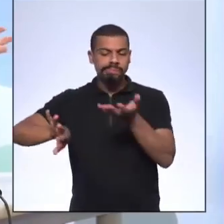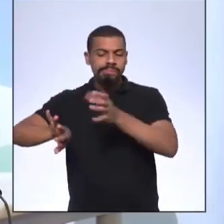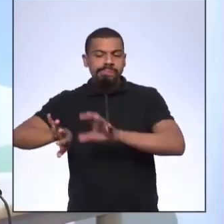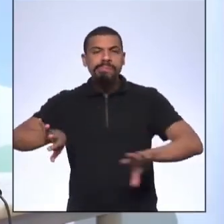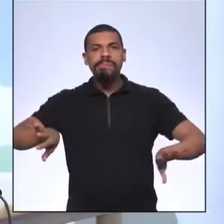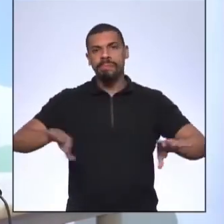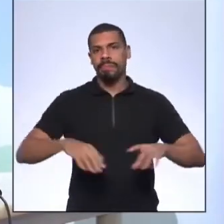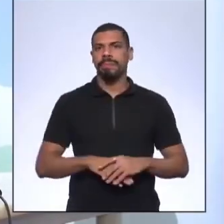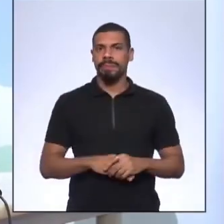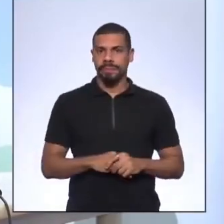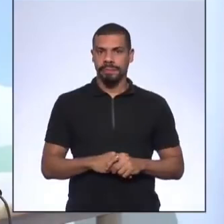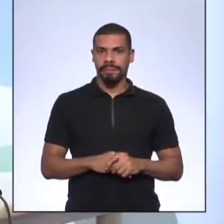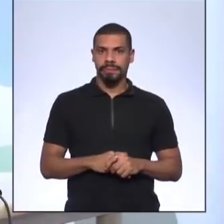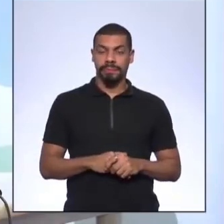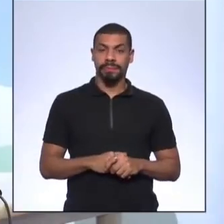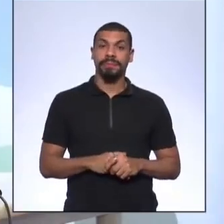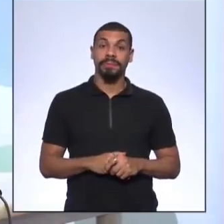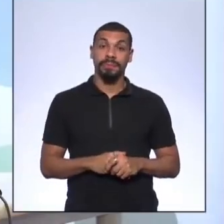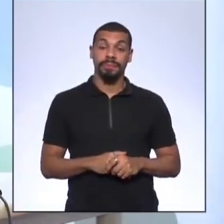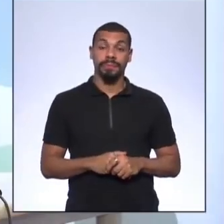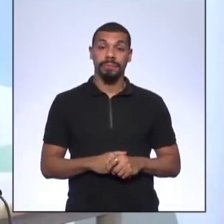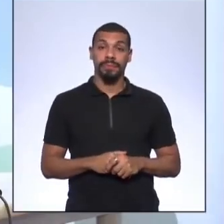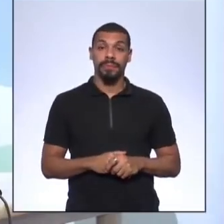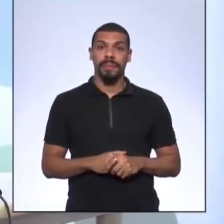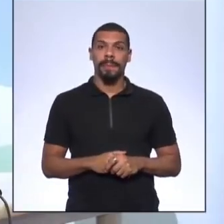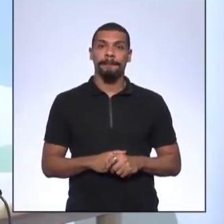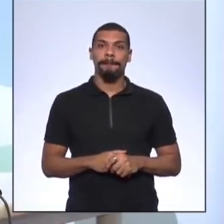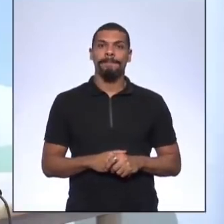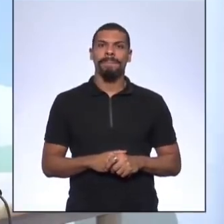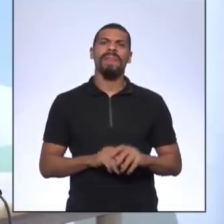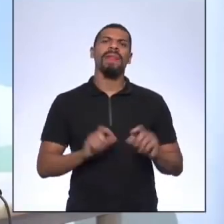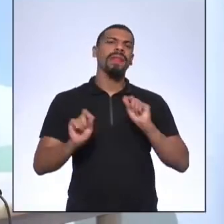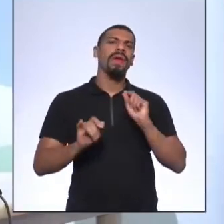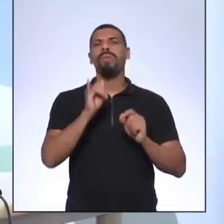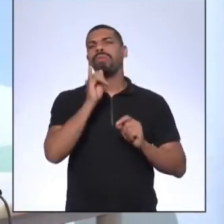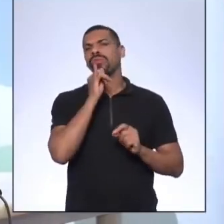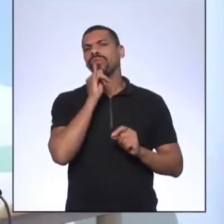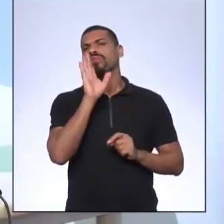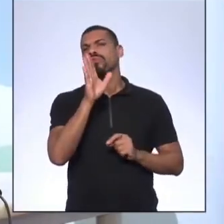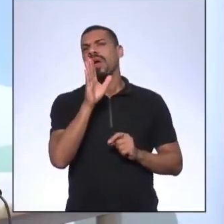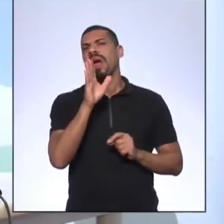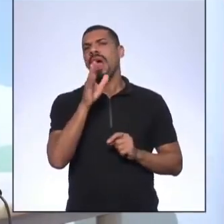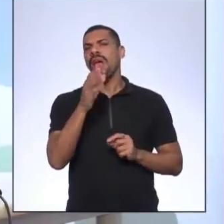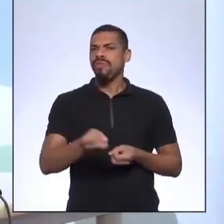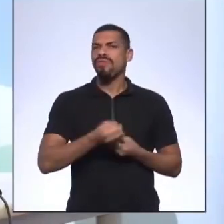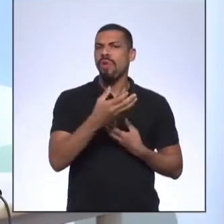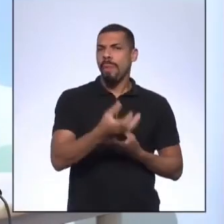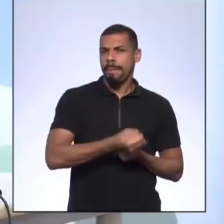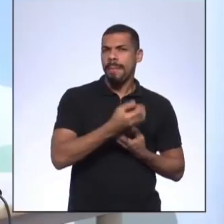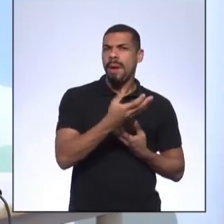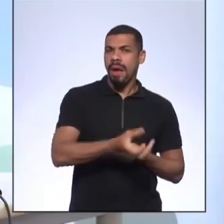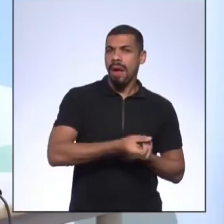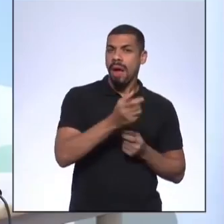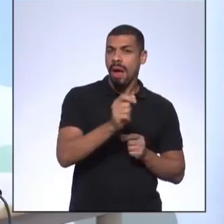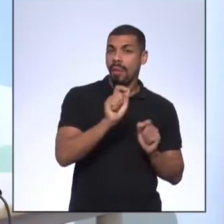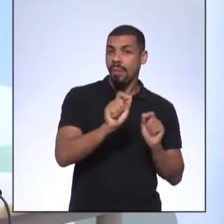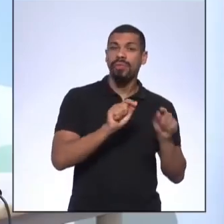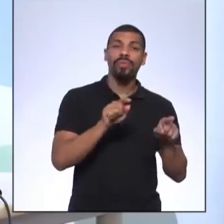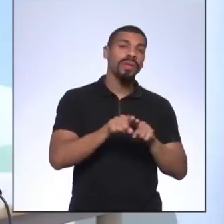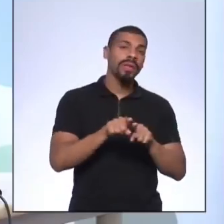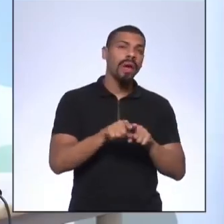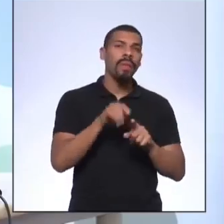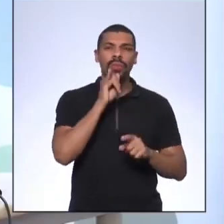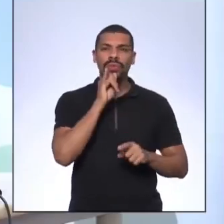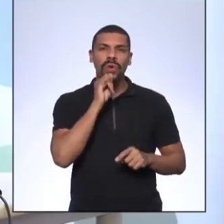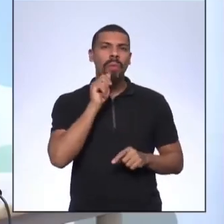revendem na outra metade, que no caso aí é a própria Europa. Então, a gente já guarda a informação a partir daí que os italianos,